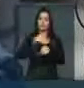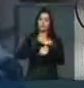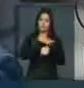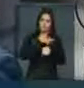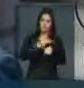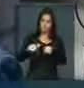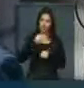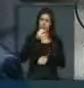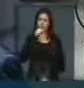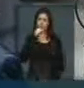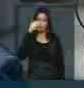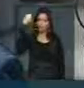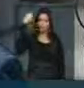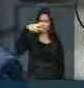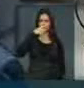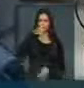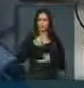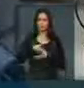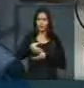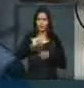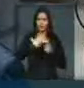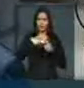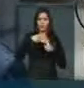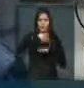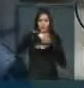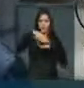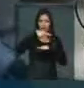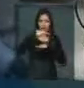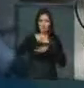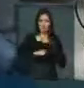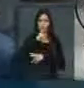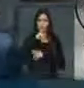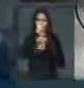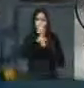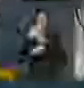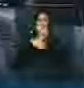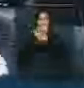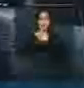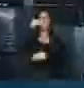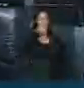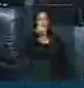infraestrutura, para que não sejamos um gigante com os pés de barro. Muito obrigado, excelência. Tudo mais?